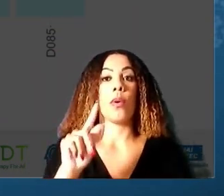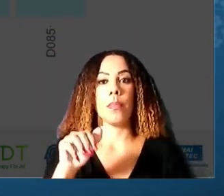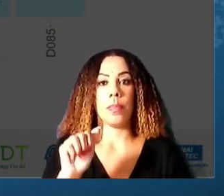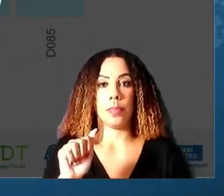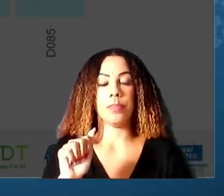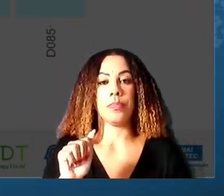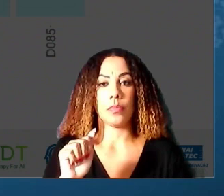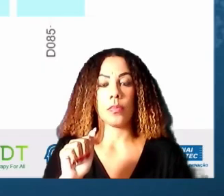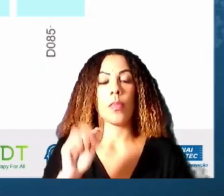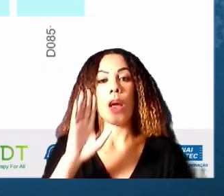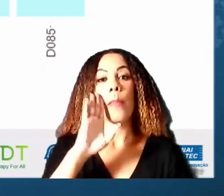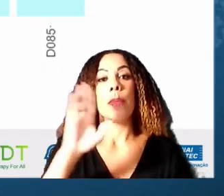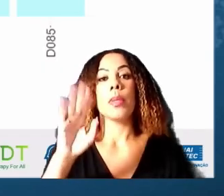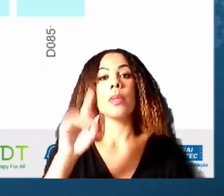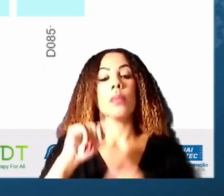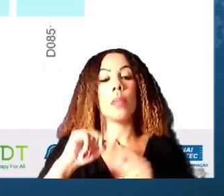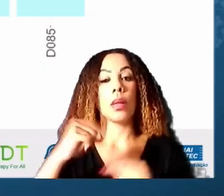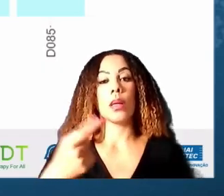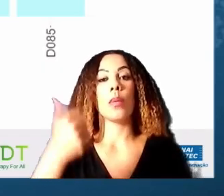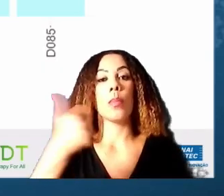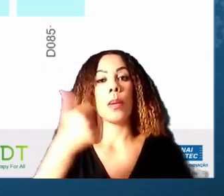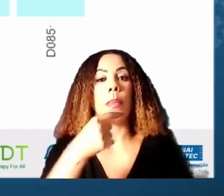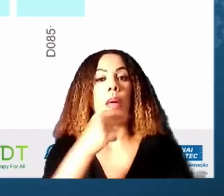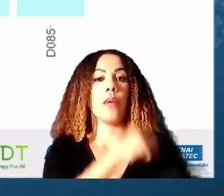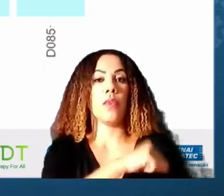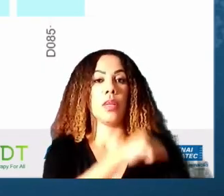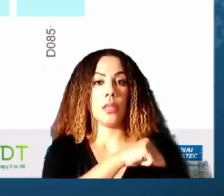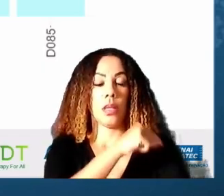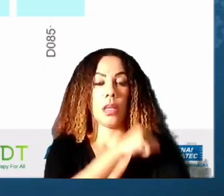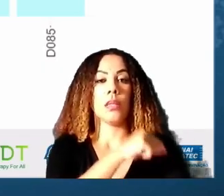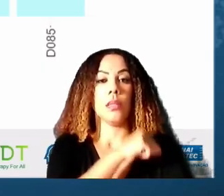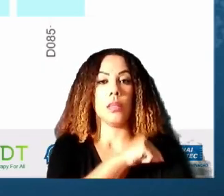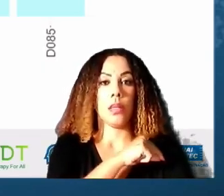sobretudo após a primeira vacinação aqui